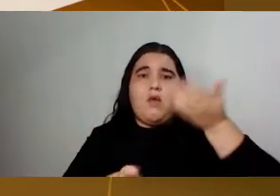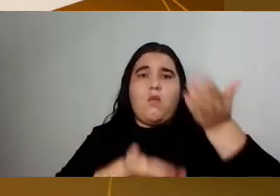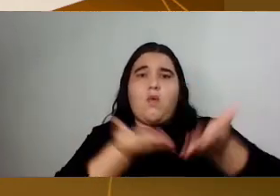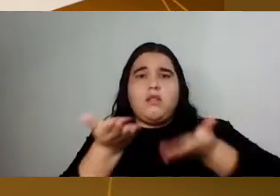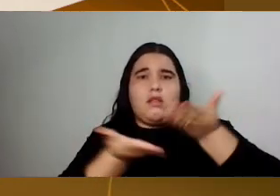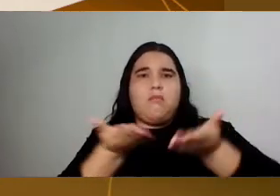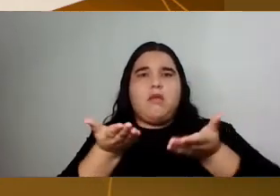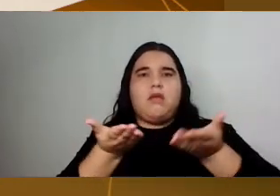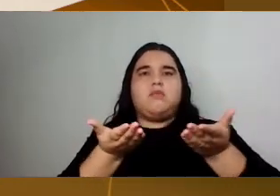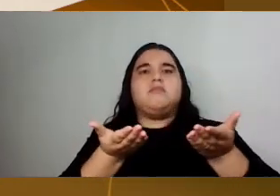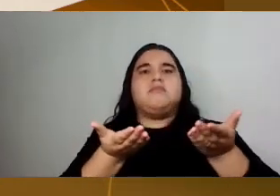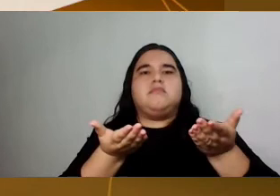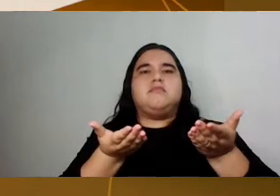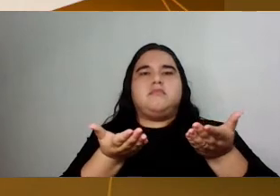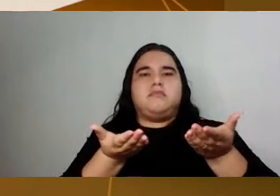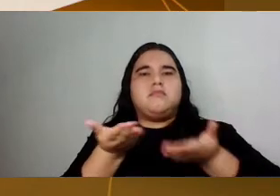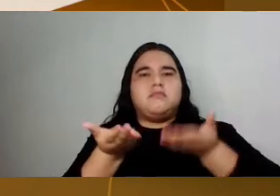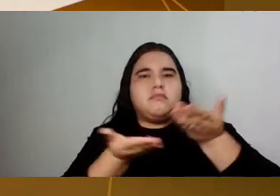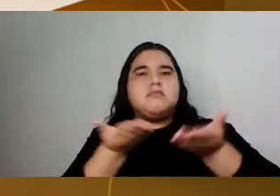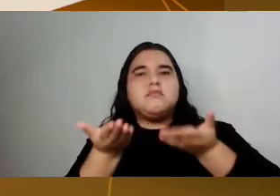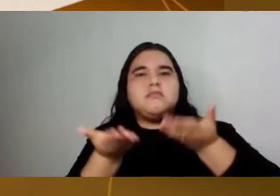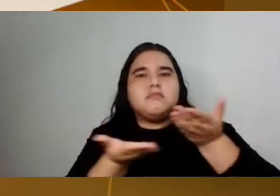do nosso...